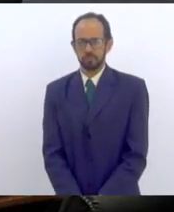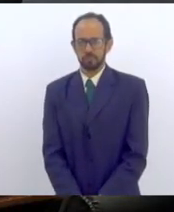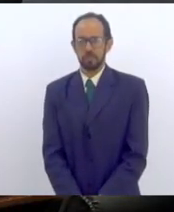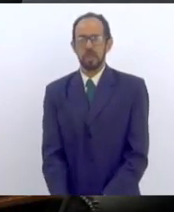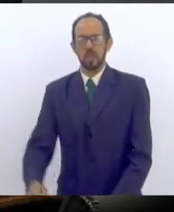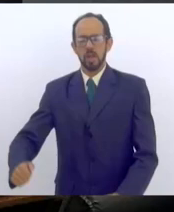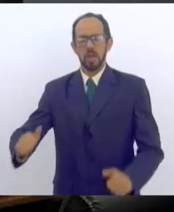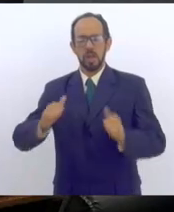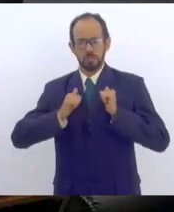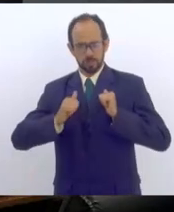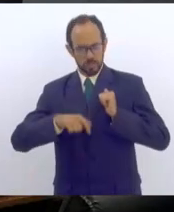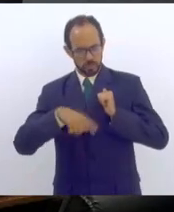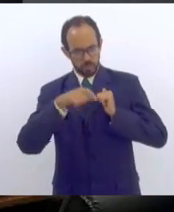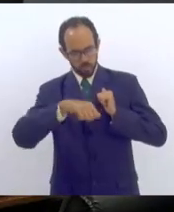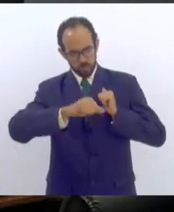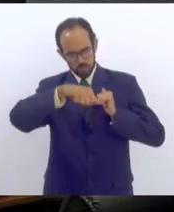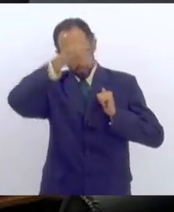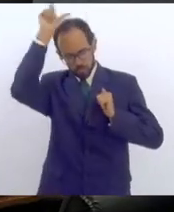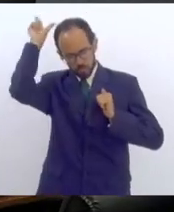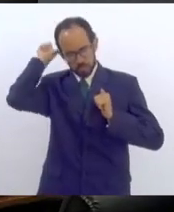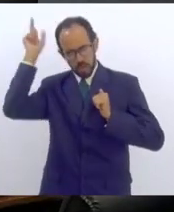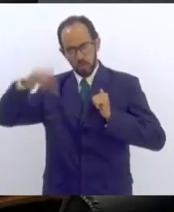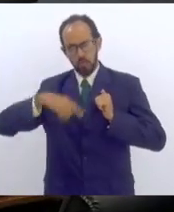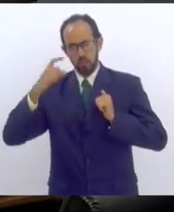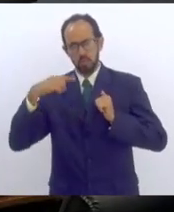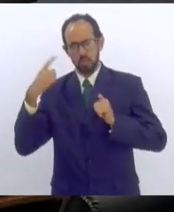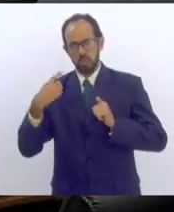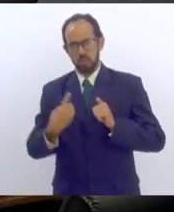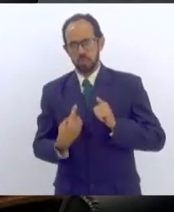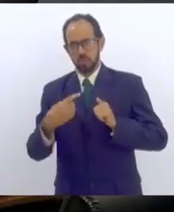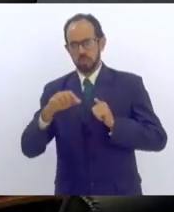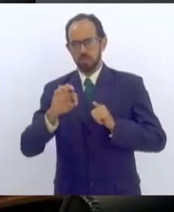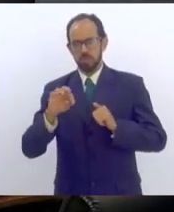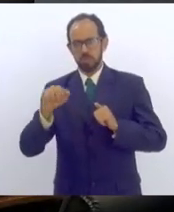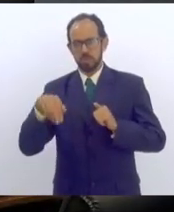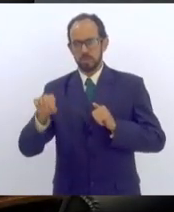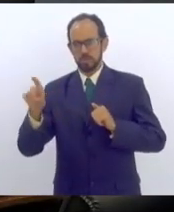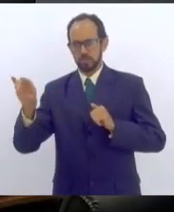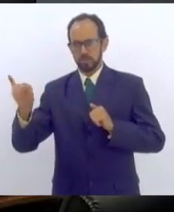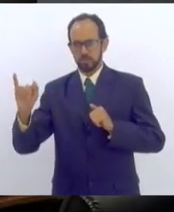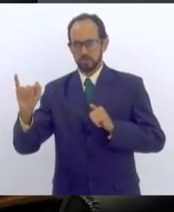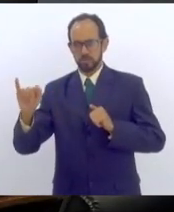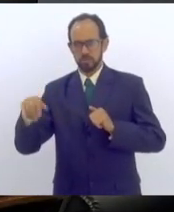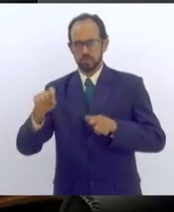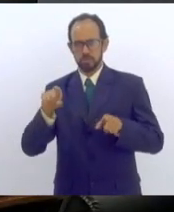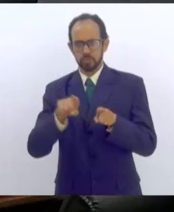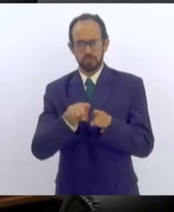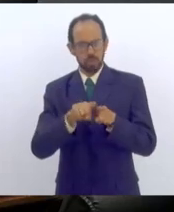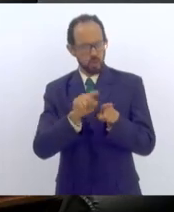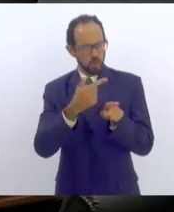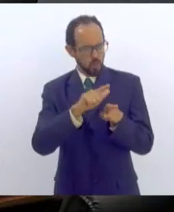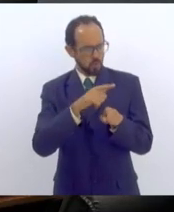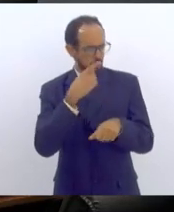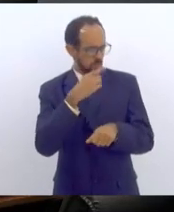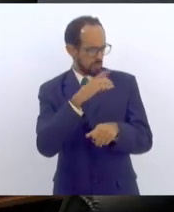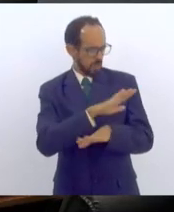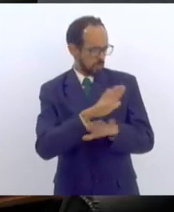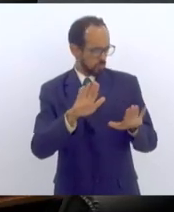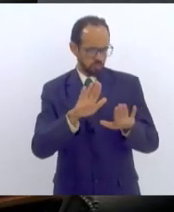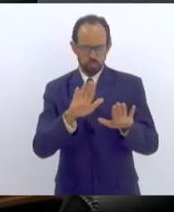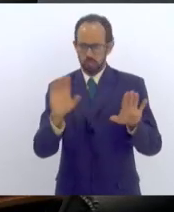Abstenção. Deputado Luiz Paulo, deputado Dani, abstenção. Tande, abstenção. Mais algum nobre deputado?